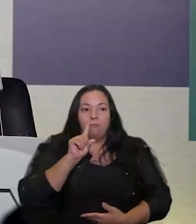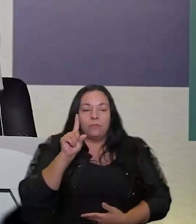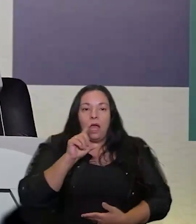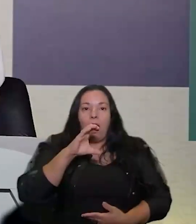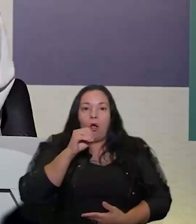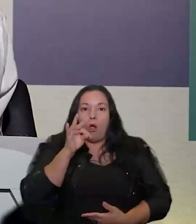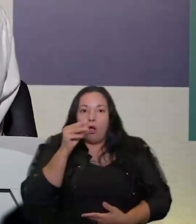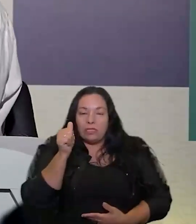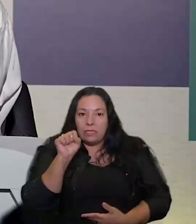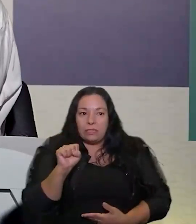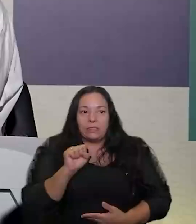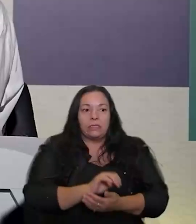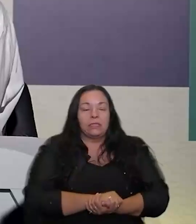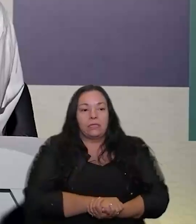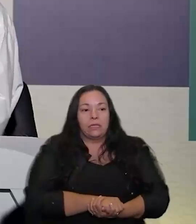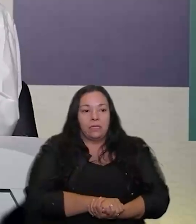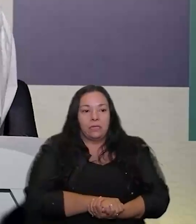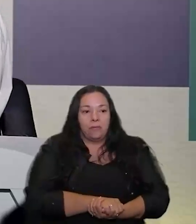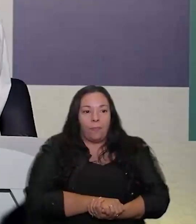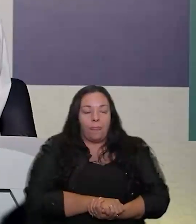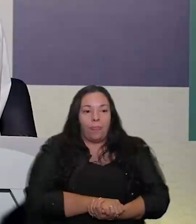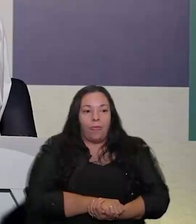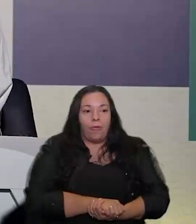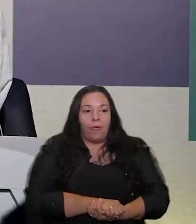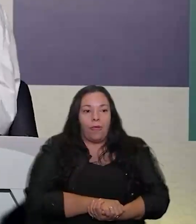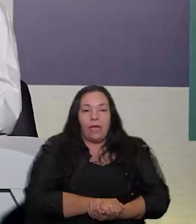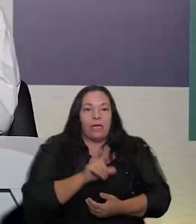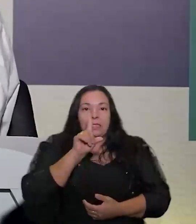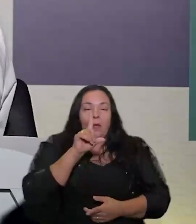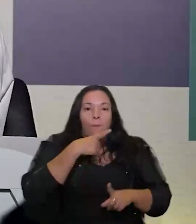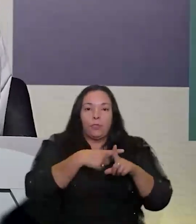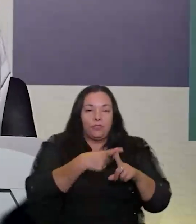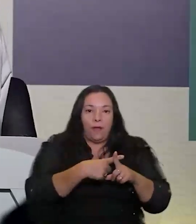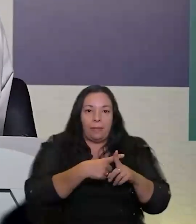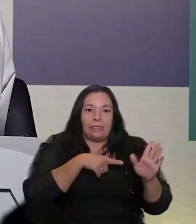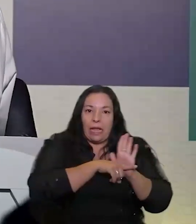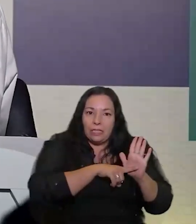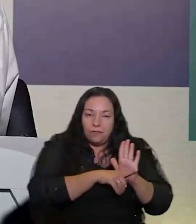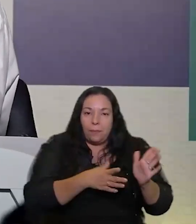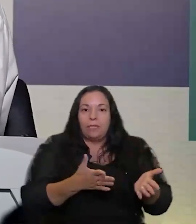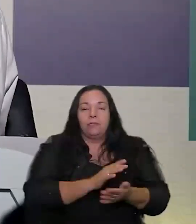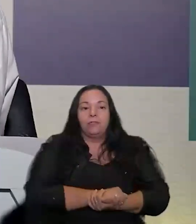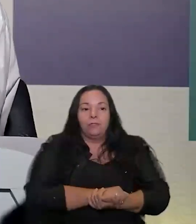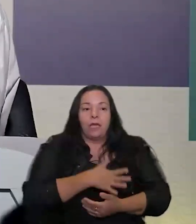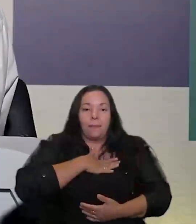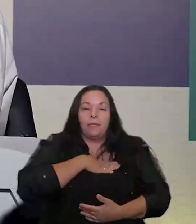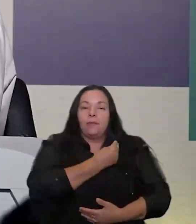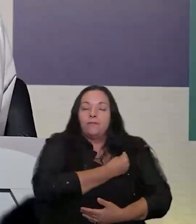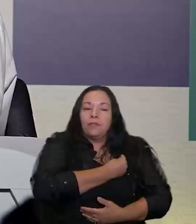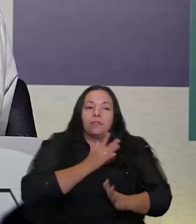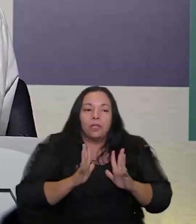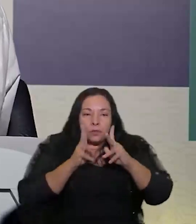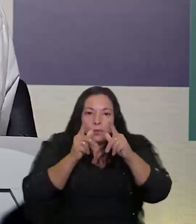cota discrimina, ela não discrimina negativamente, não positivamente, né? Então, a minha vida toda